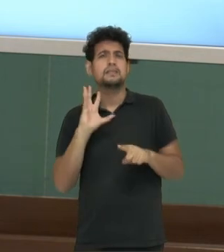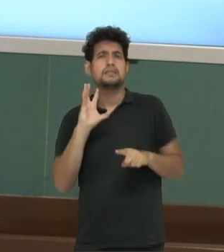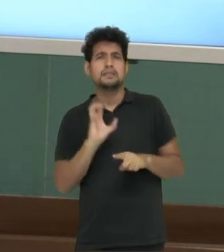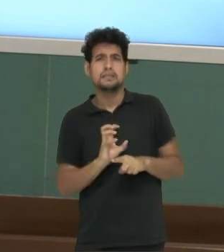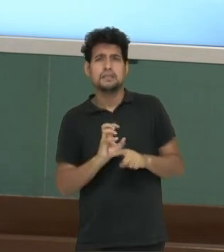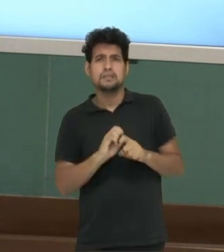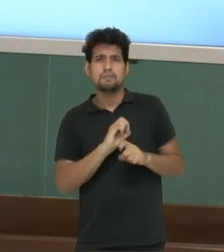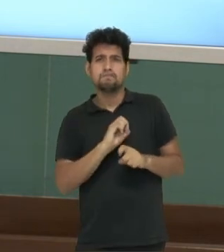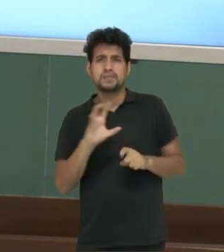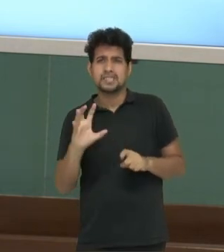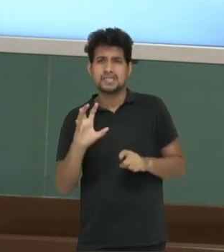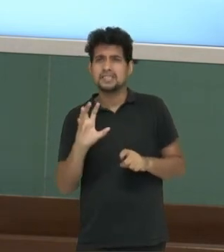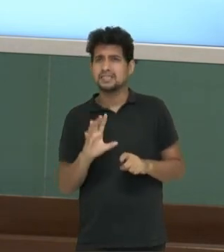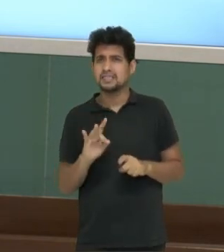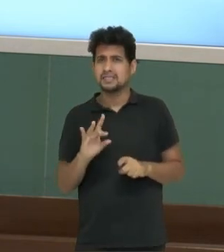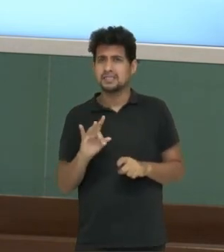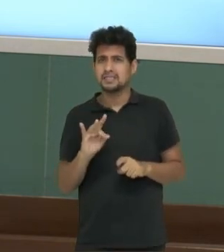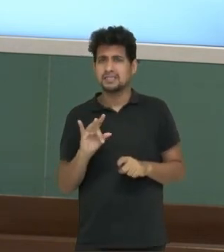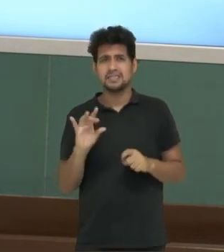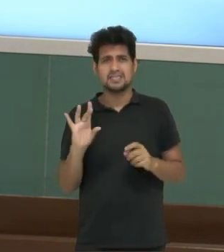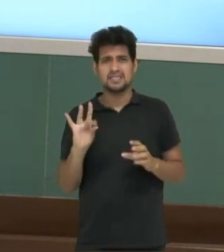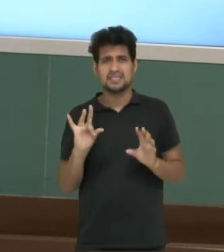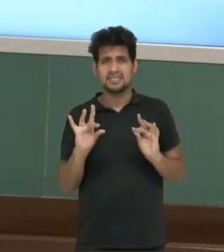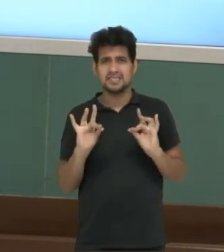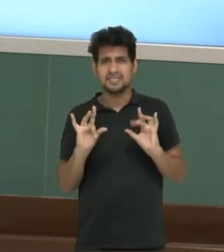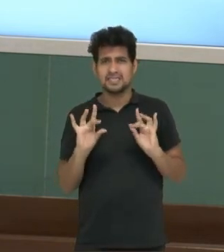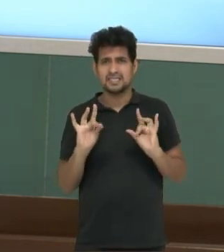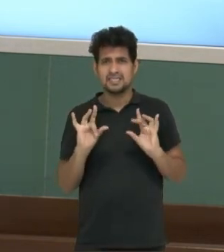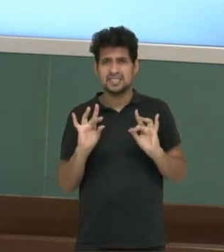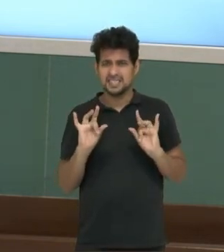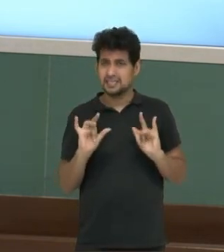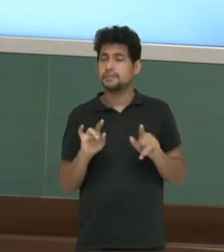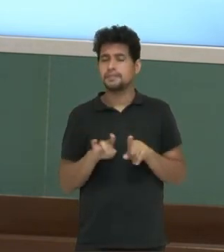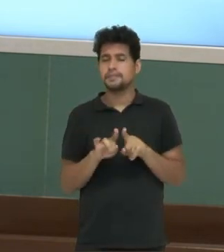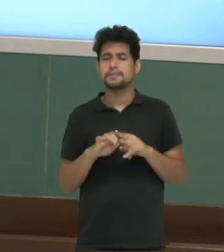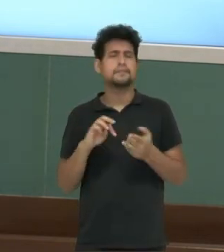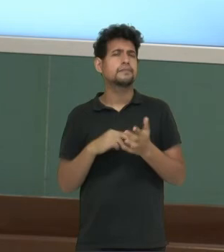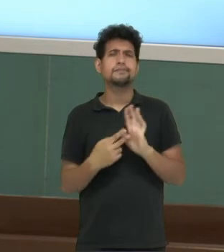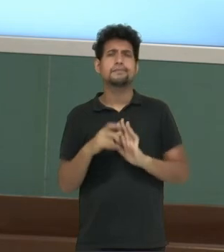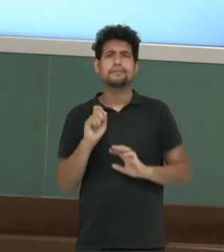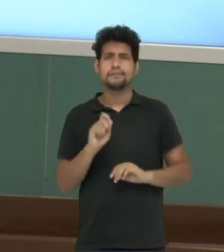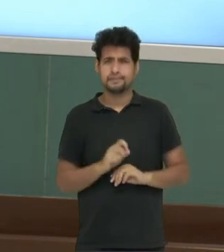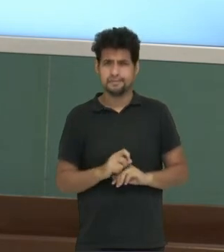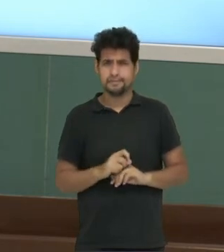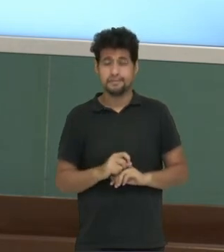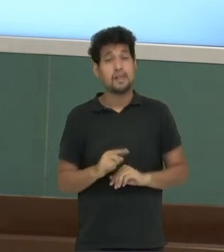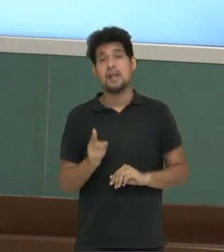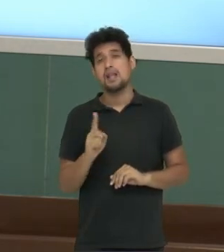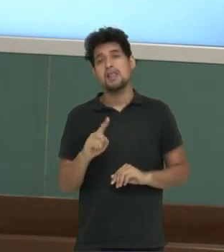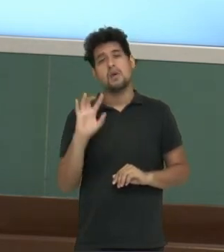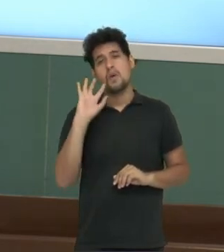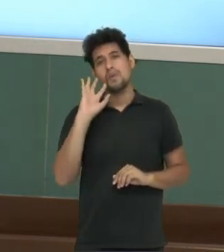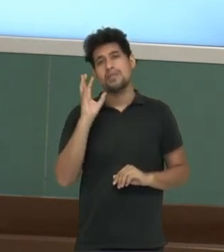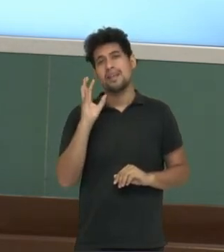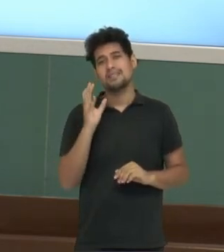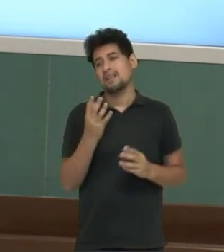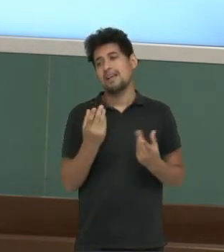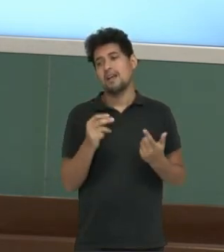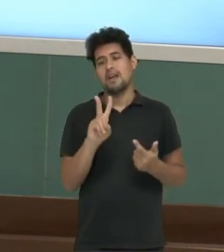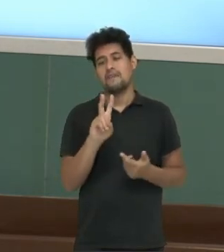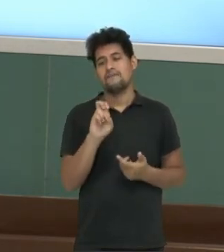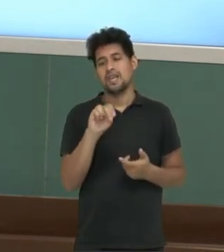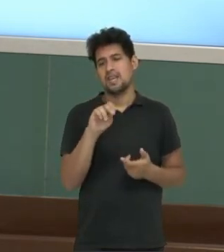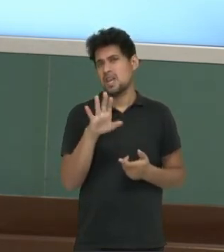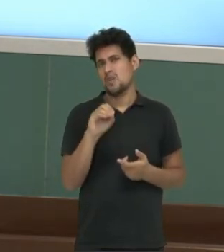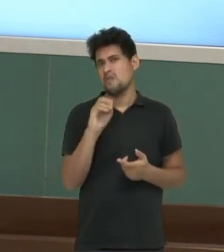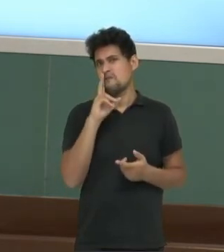vai liberar uma substância viscosa, né? Essa substância viscosa, ela não chega a ser um veneno muito